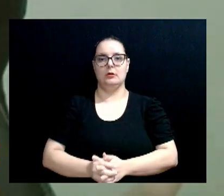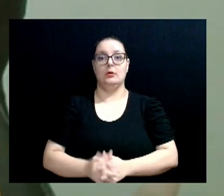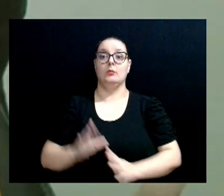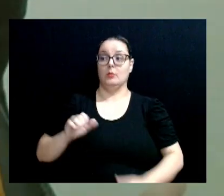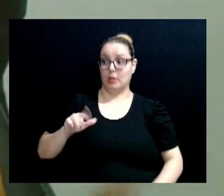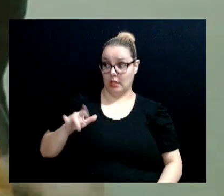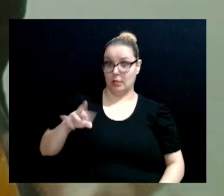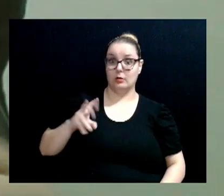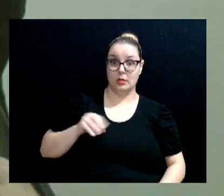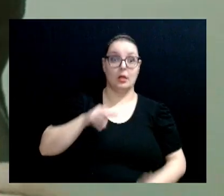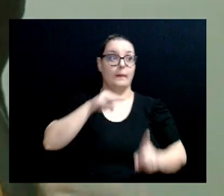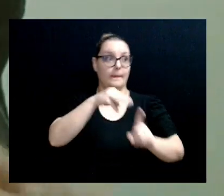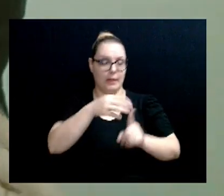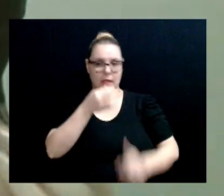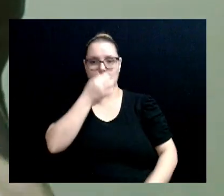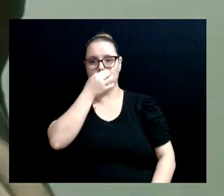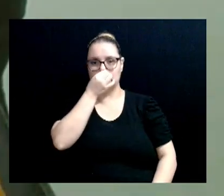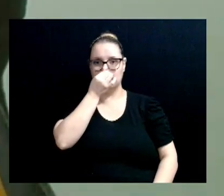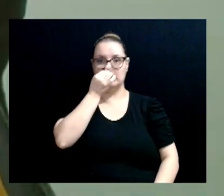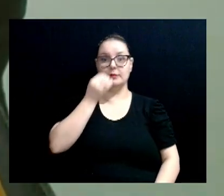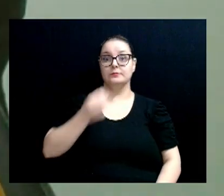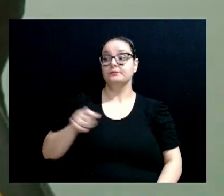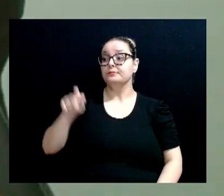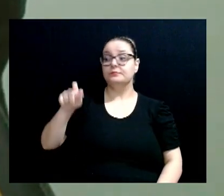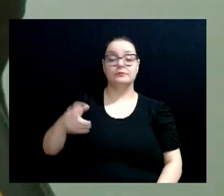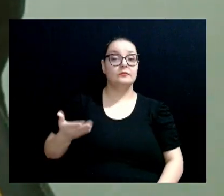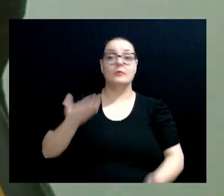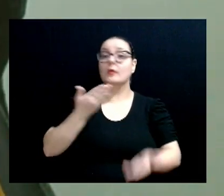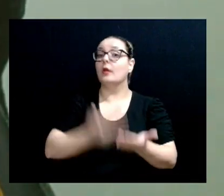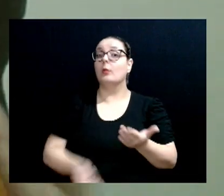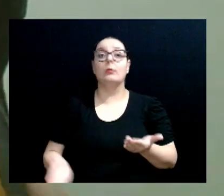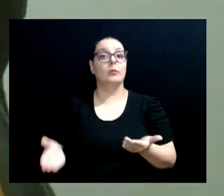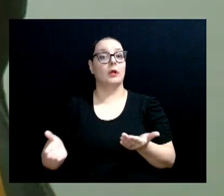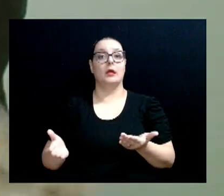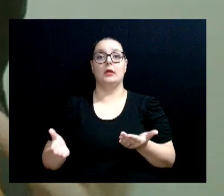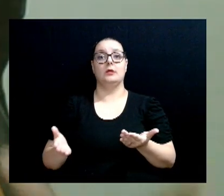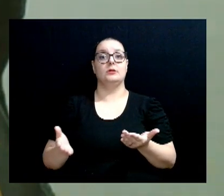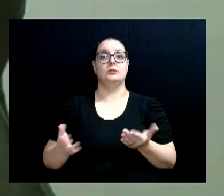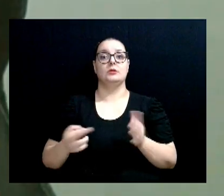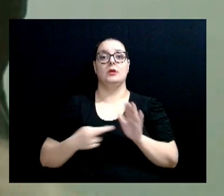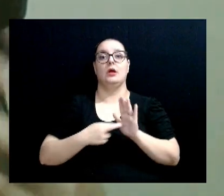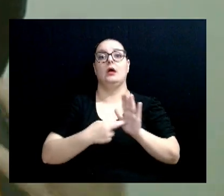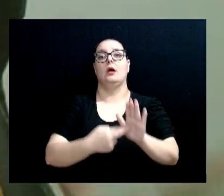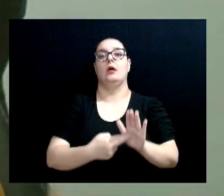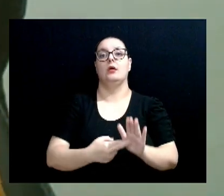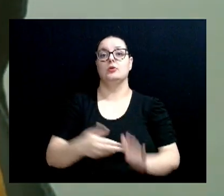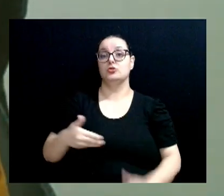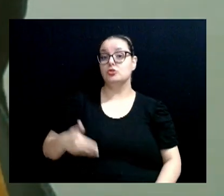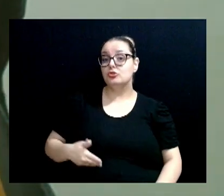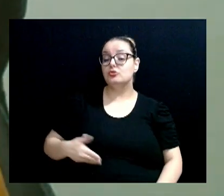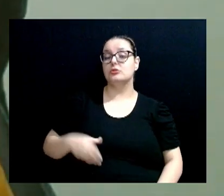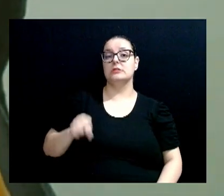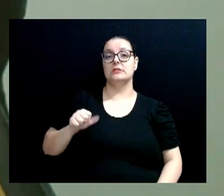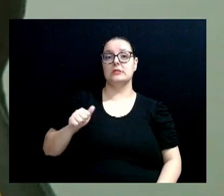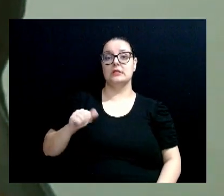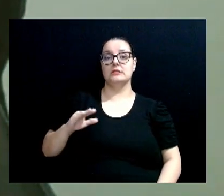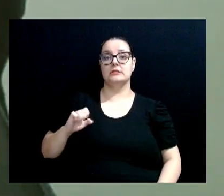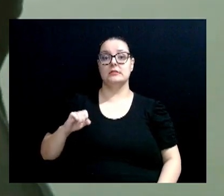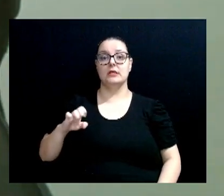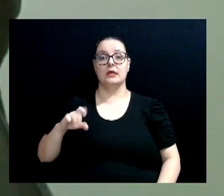metas, né? E a pessoa perde totalmente essa referência de fome, de saciedade, de